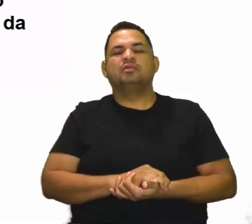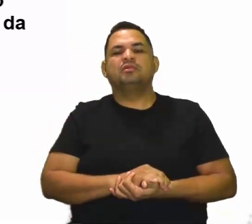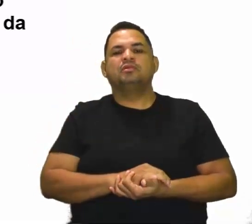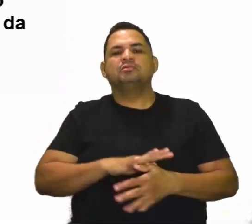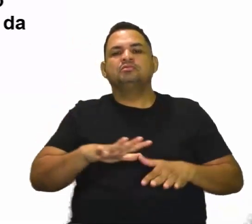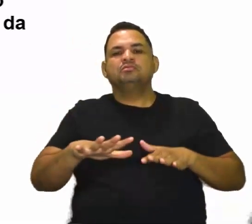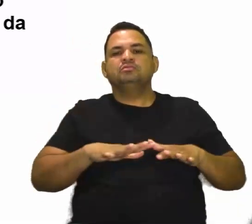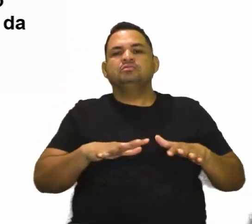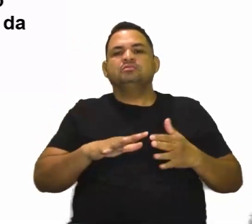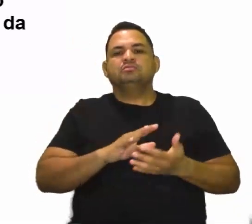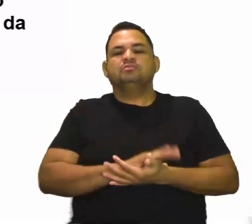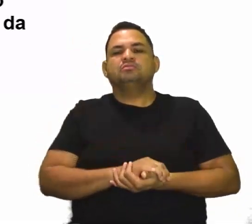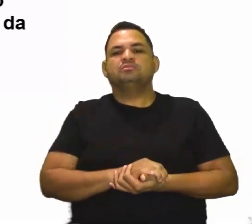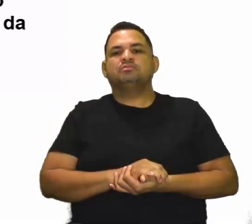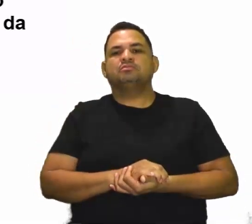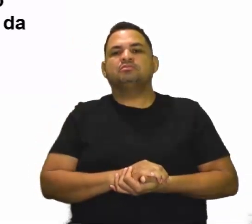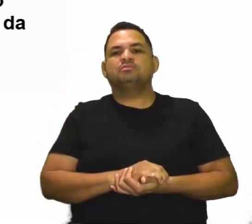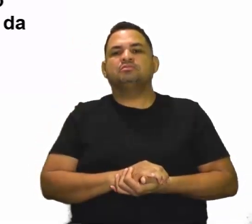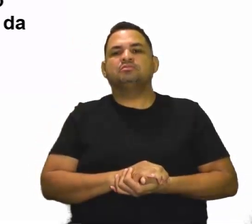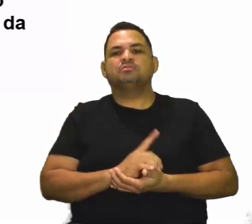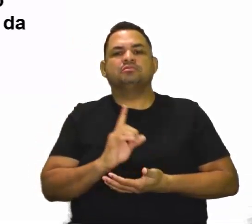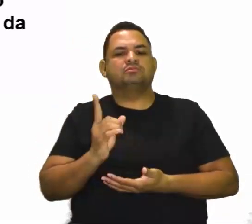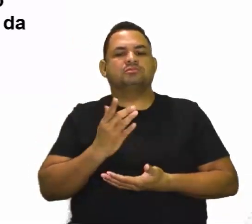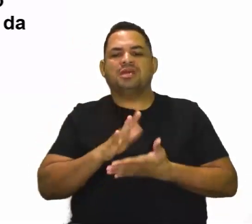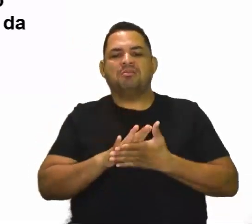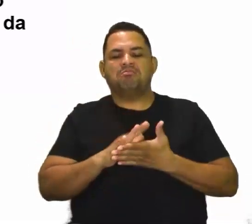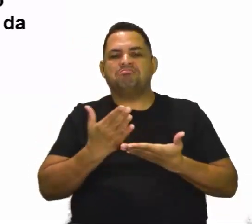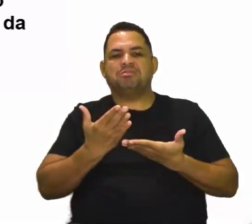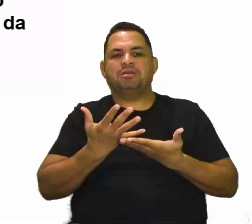O movimento não se rendeu.